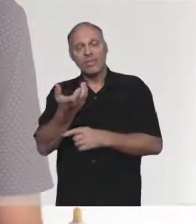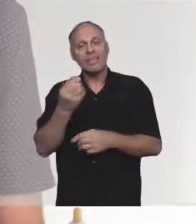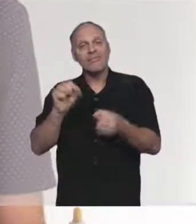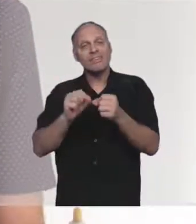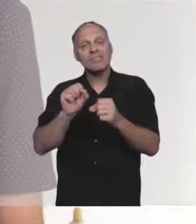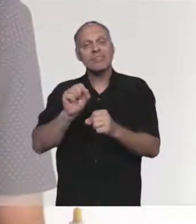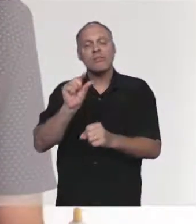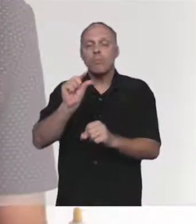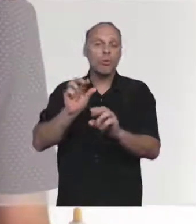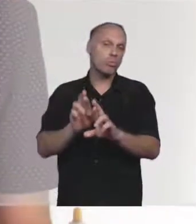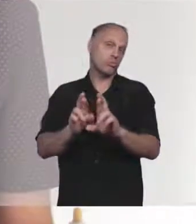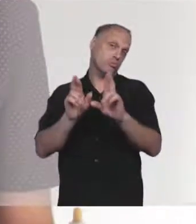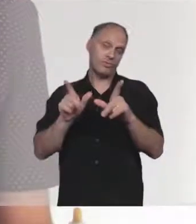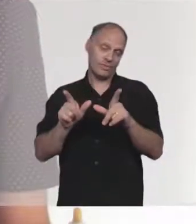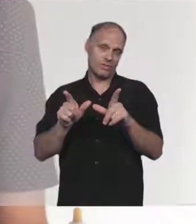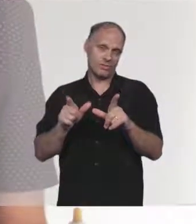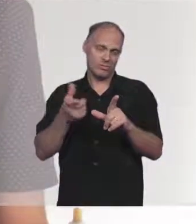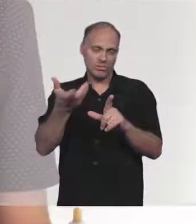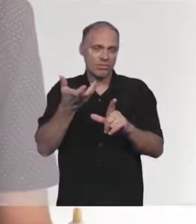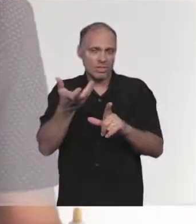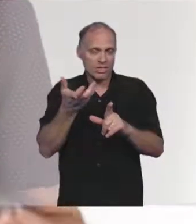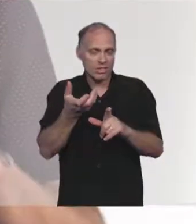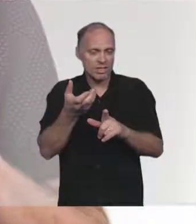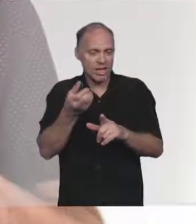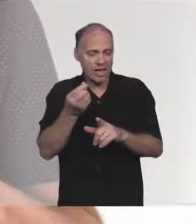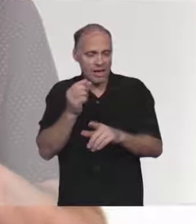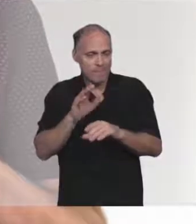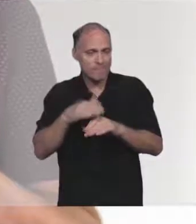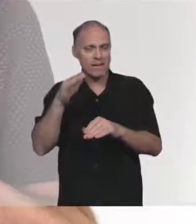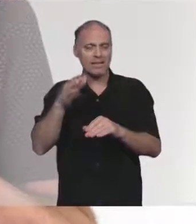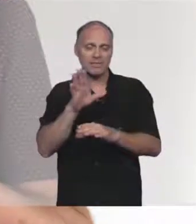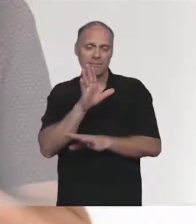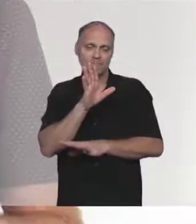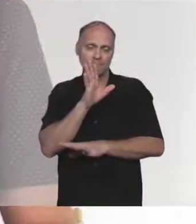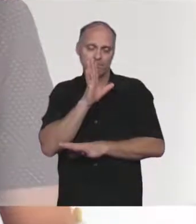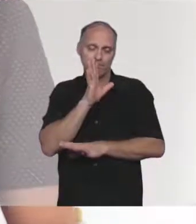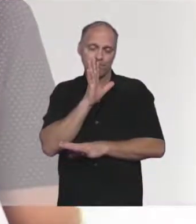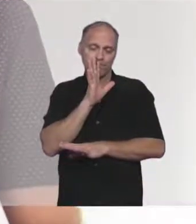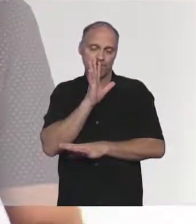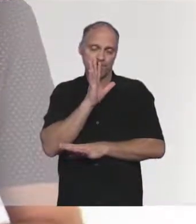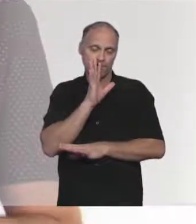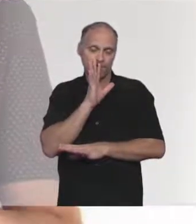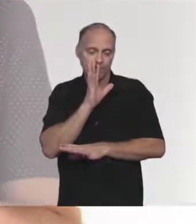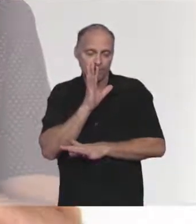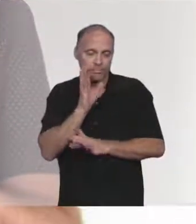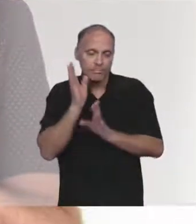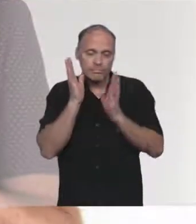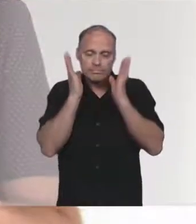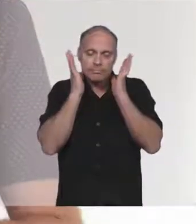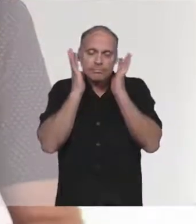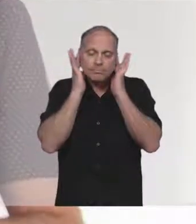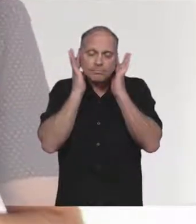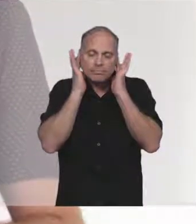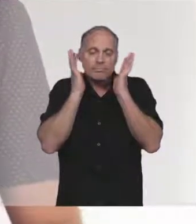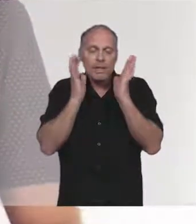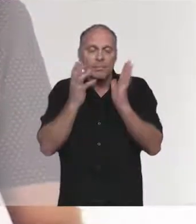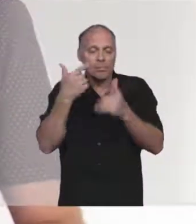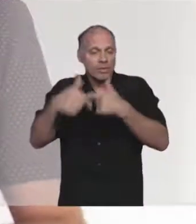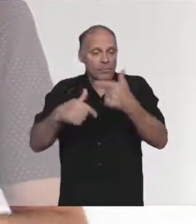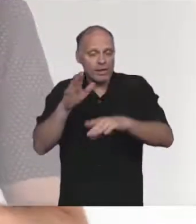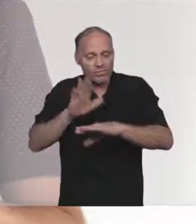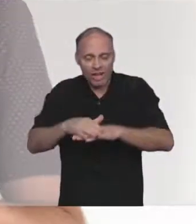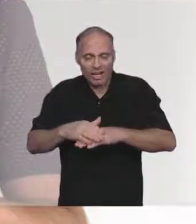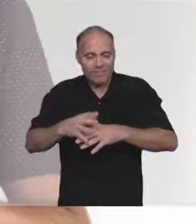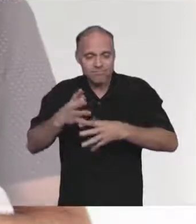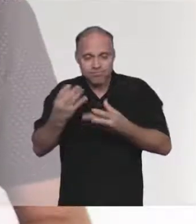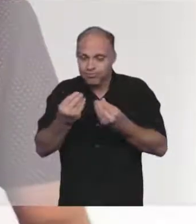queria fazer de uma forma diferente, né? Eu queria um pouco mais de silêncio, né? Porque o trabalho já era prolixo, já